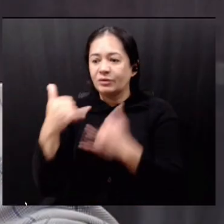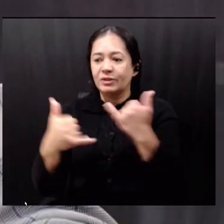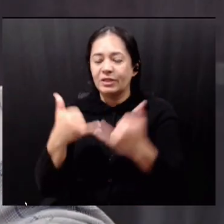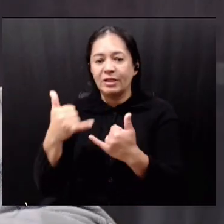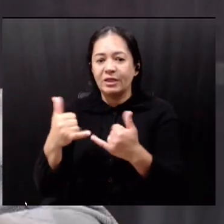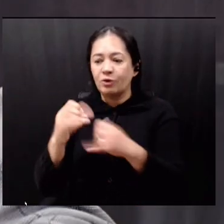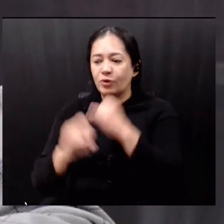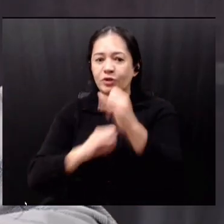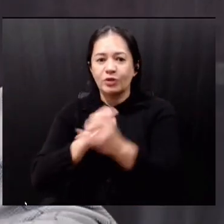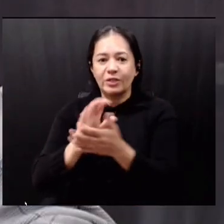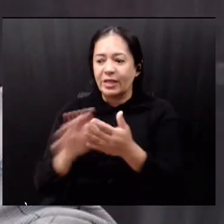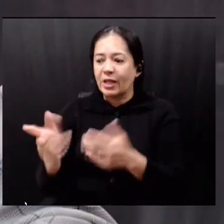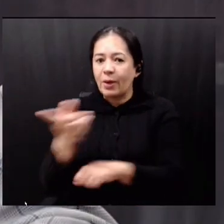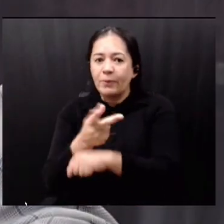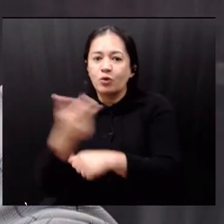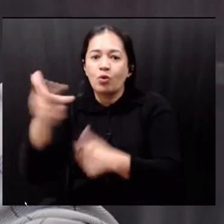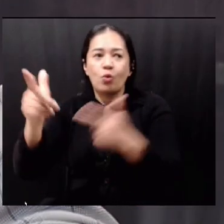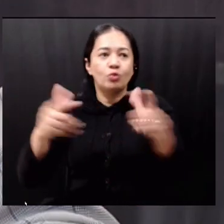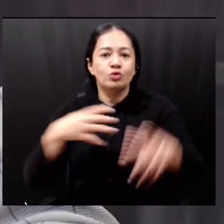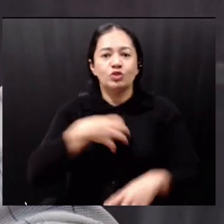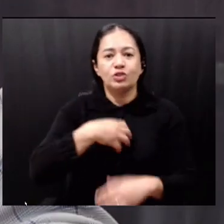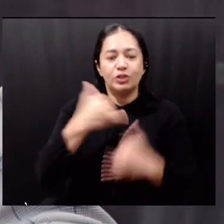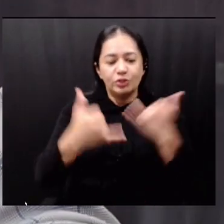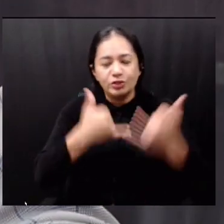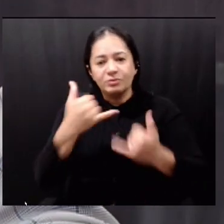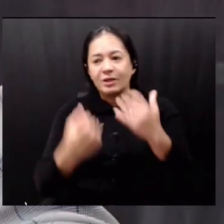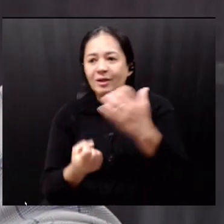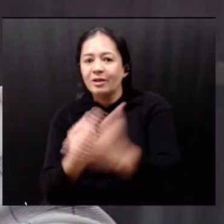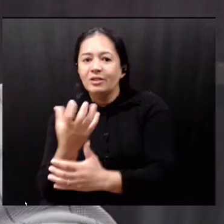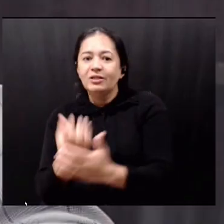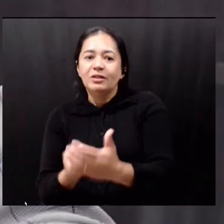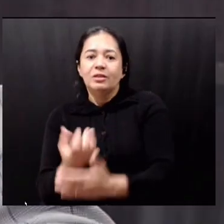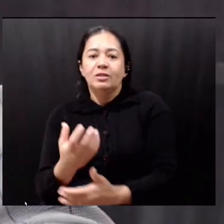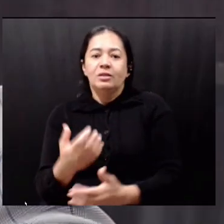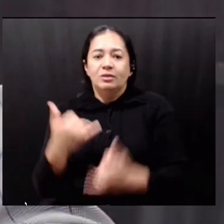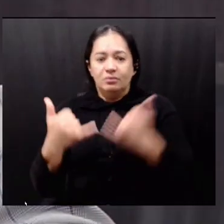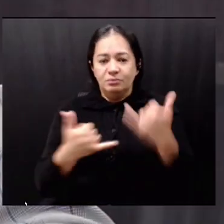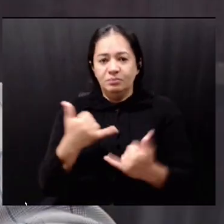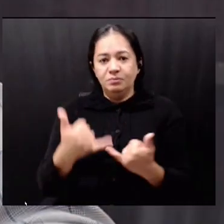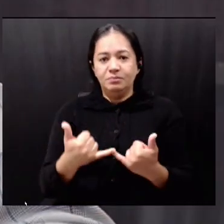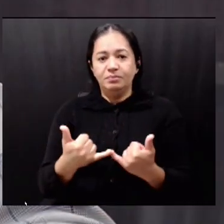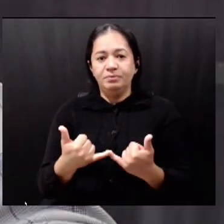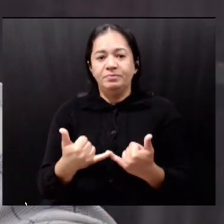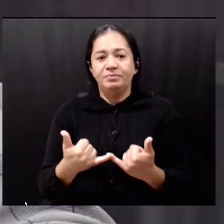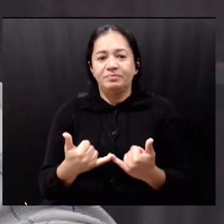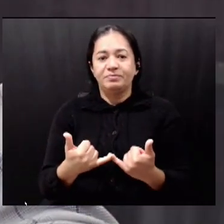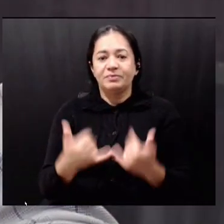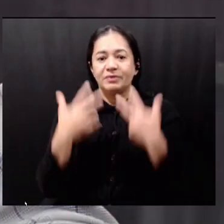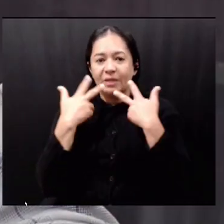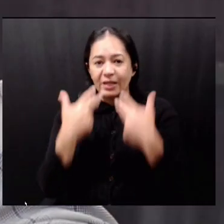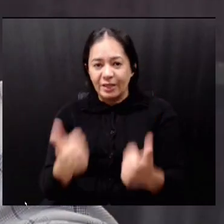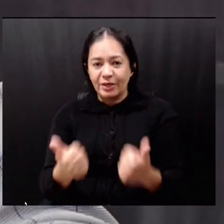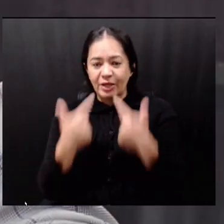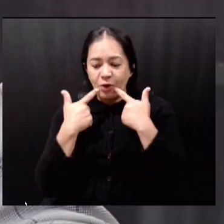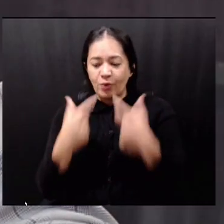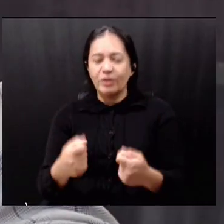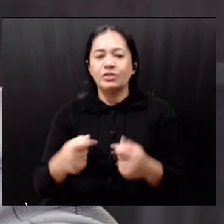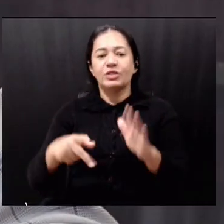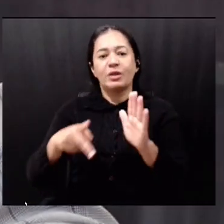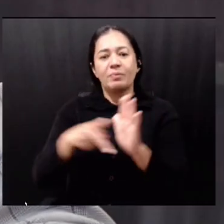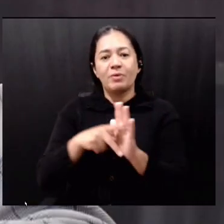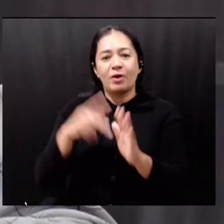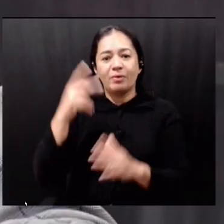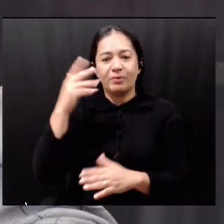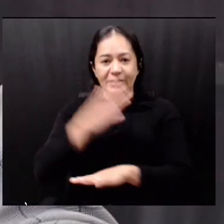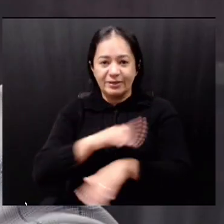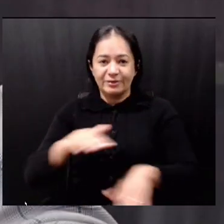de se divertir, de criar ali, né? E a brincadeira, ela é uma linguagem natural ali da criança. O importante vai ser o ambiente, né? Porque ele vai moldar.